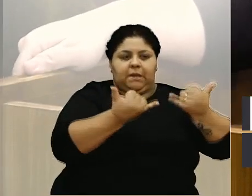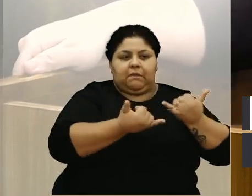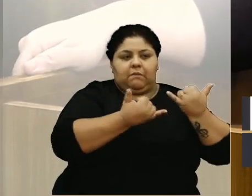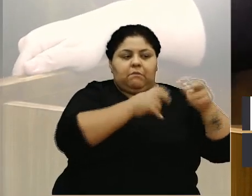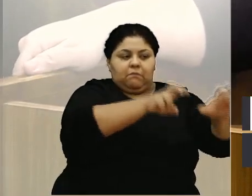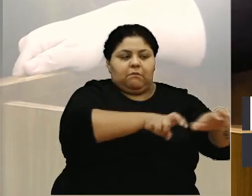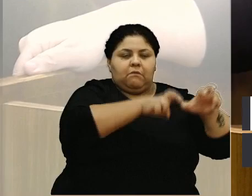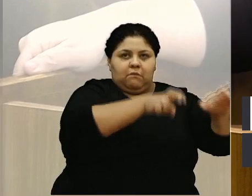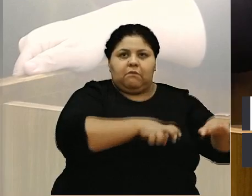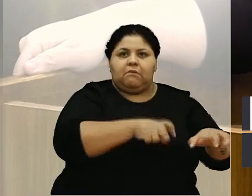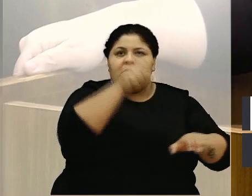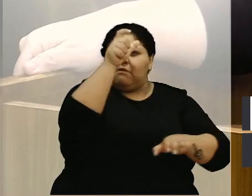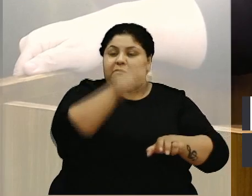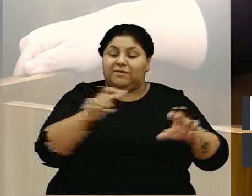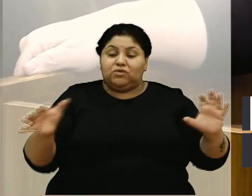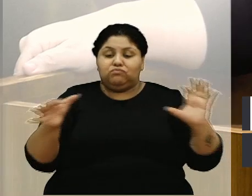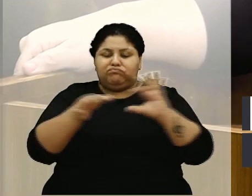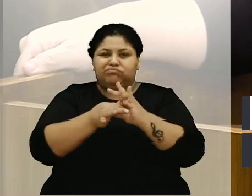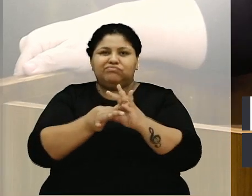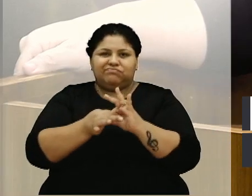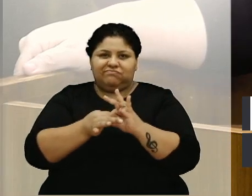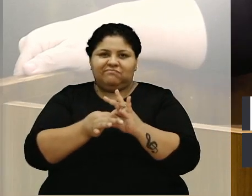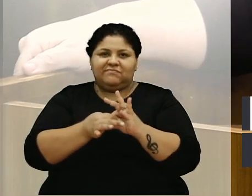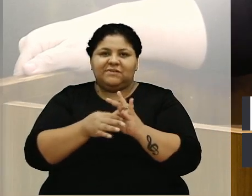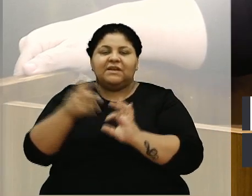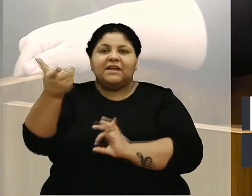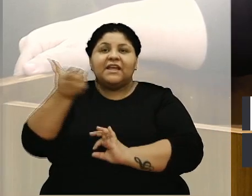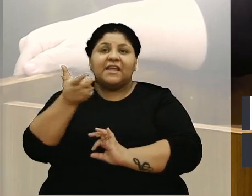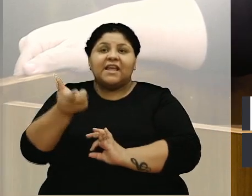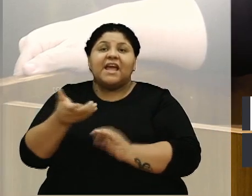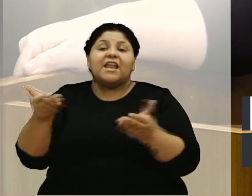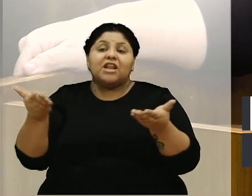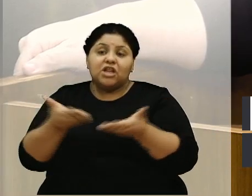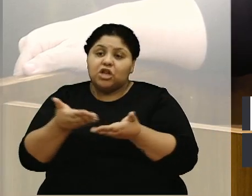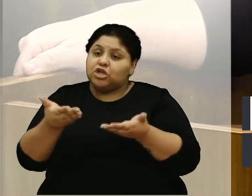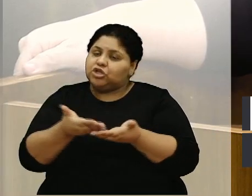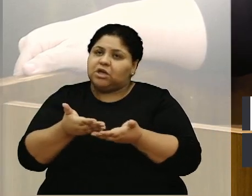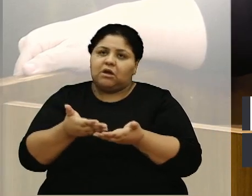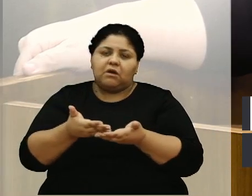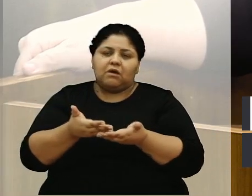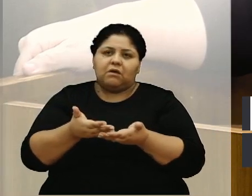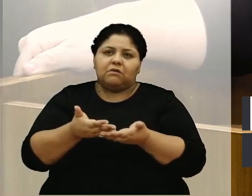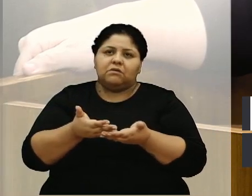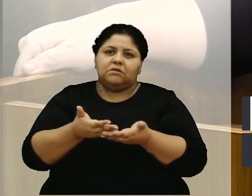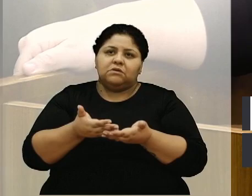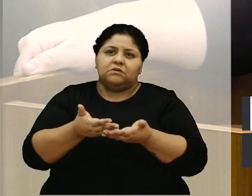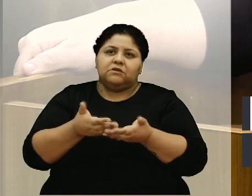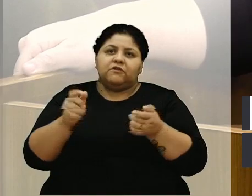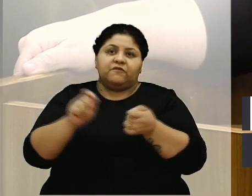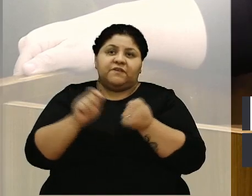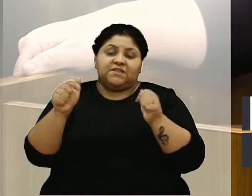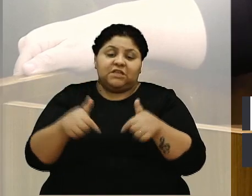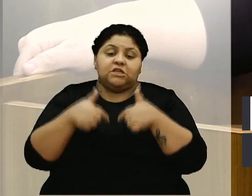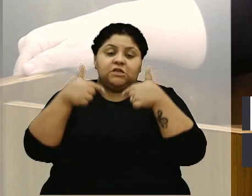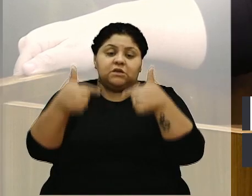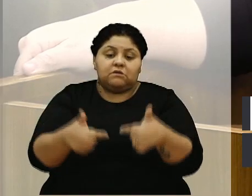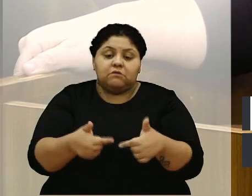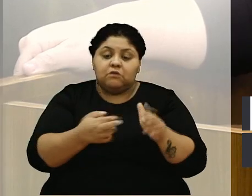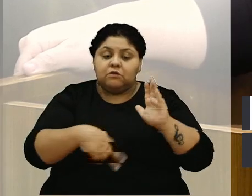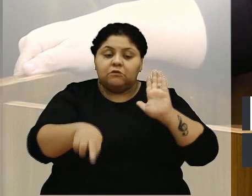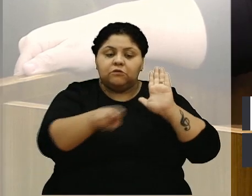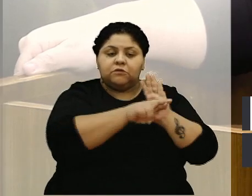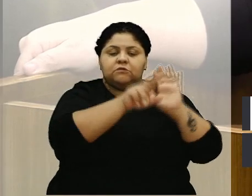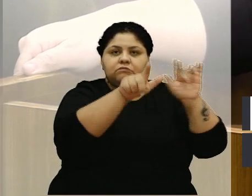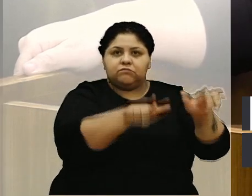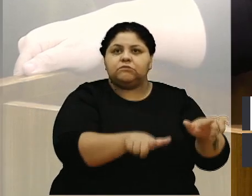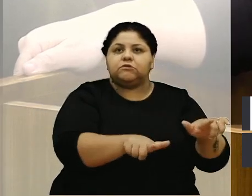pessoas lá de baixo são muito unidas. E elas querem, já estão promovendo ações para a recuperação deste